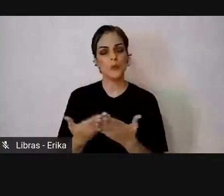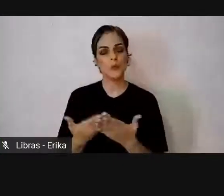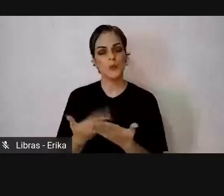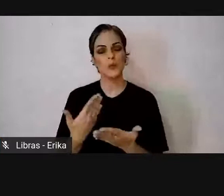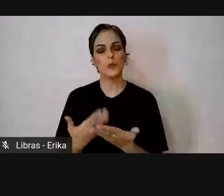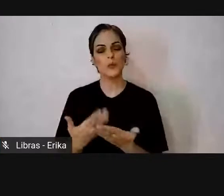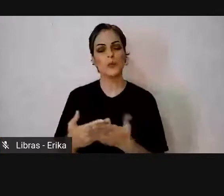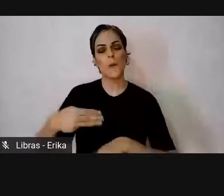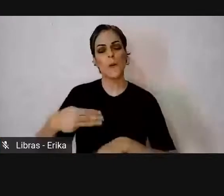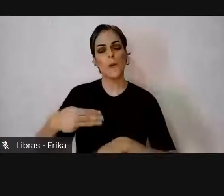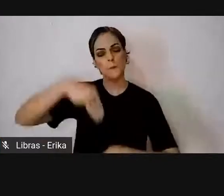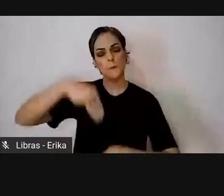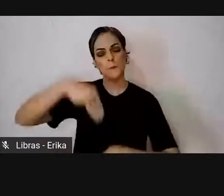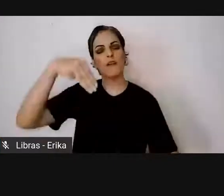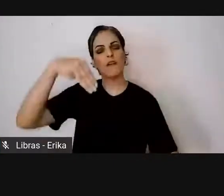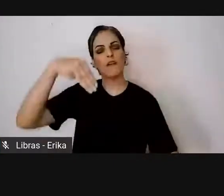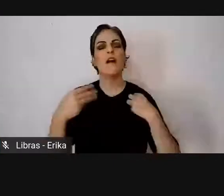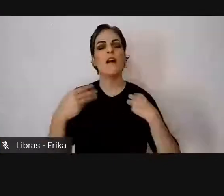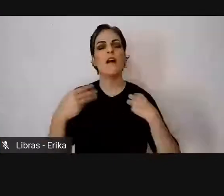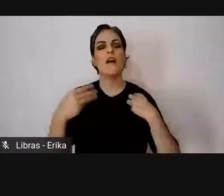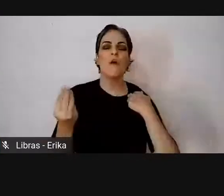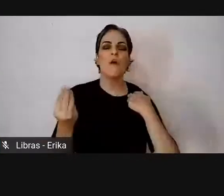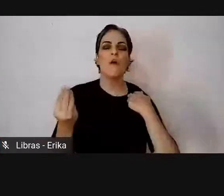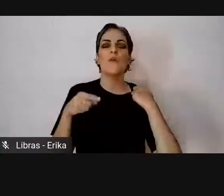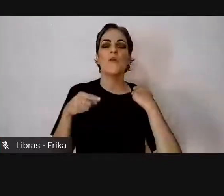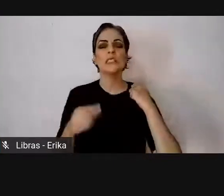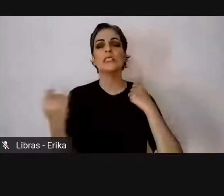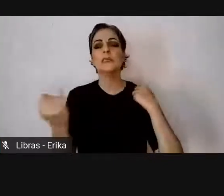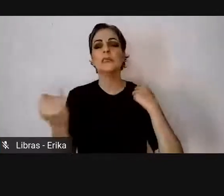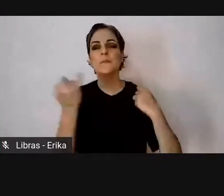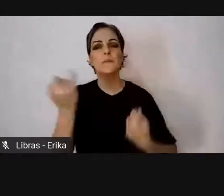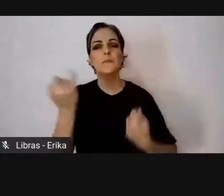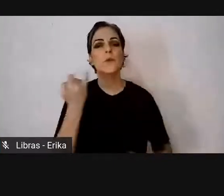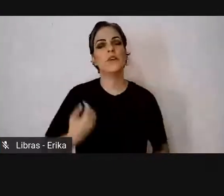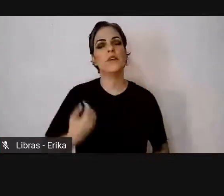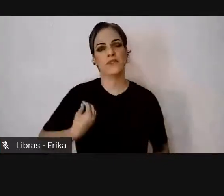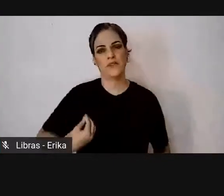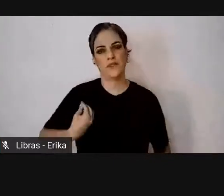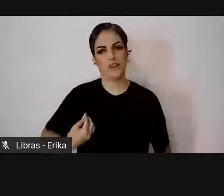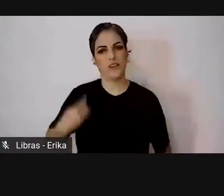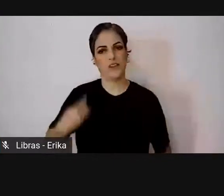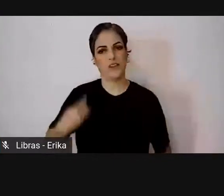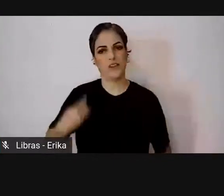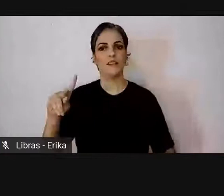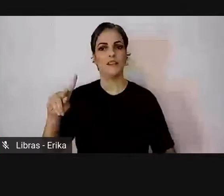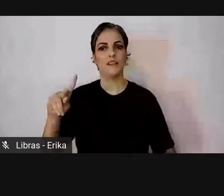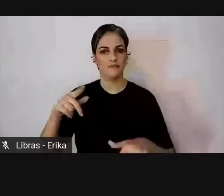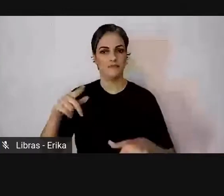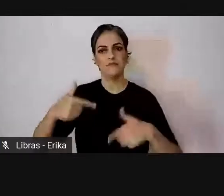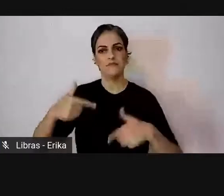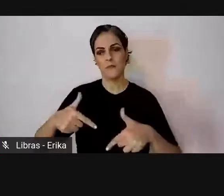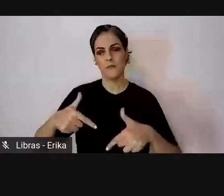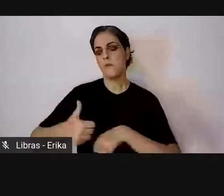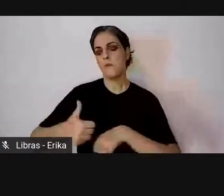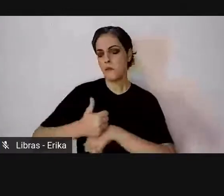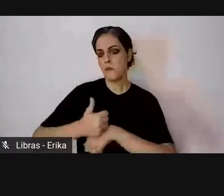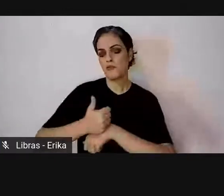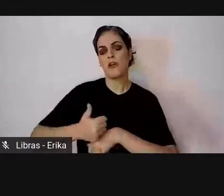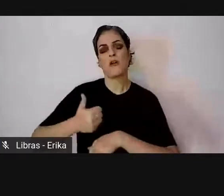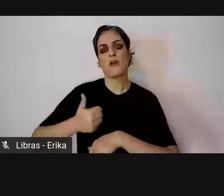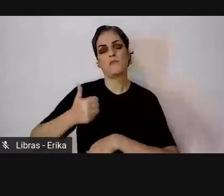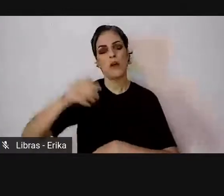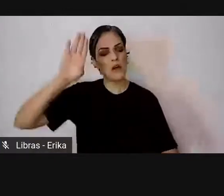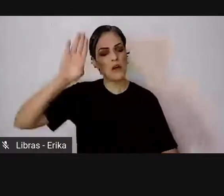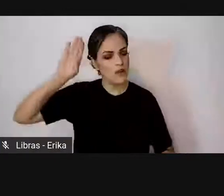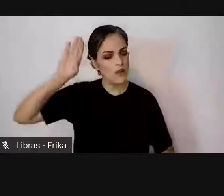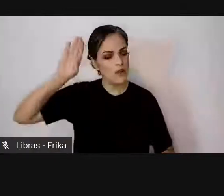nas suas vidas profissionais e acadêmicas. Então, eu gostaria de dar